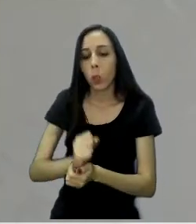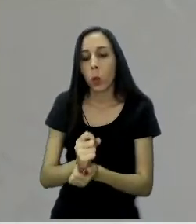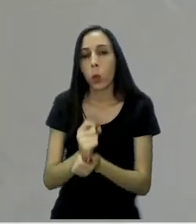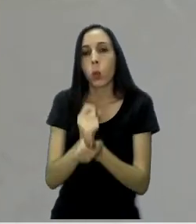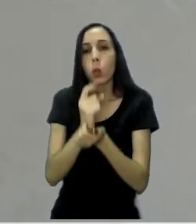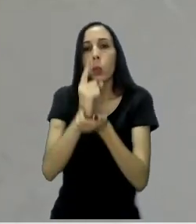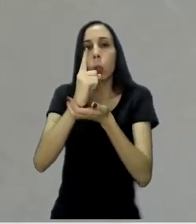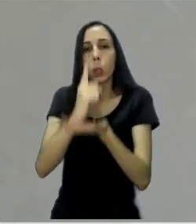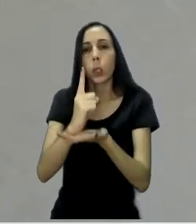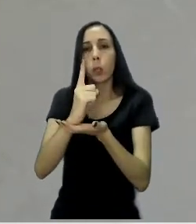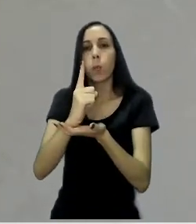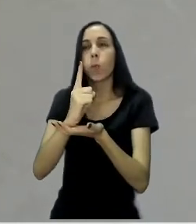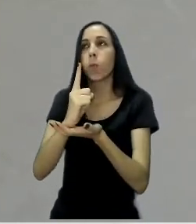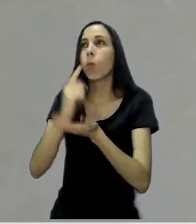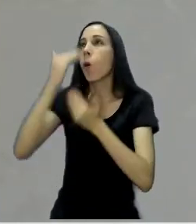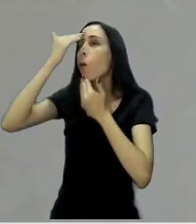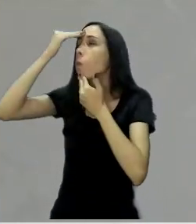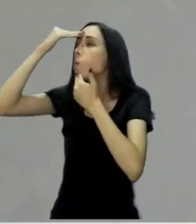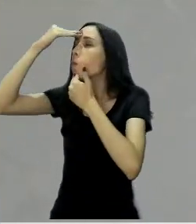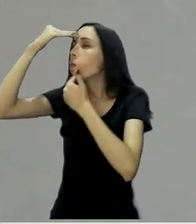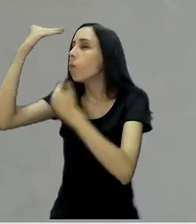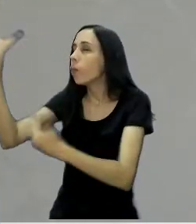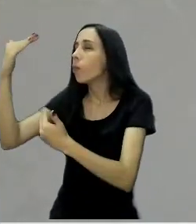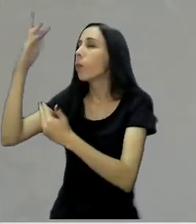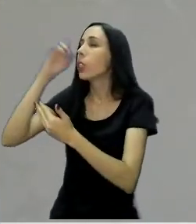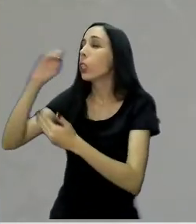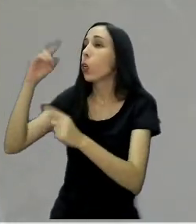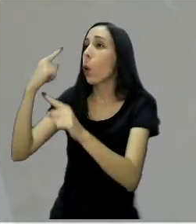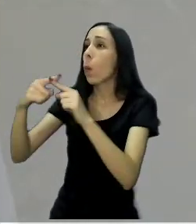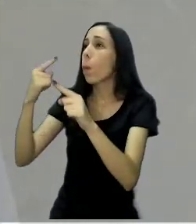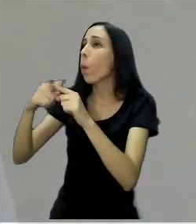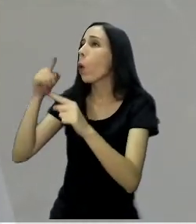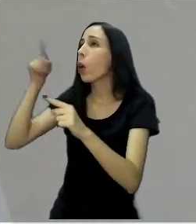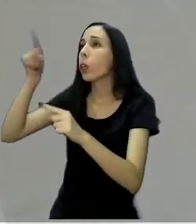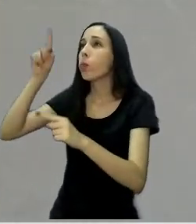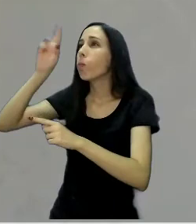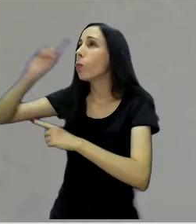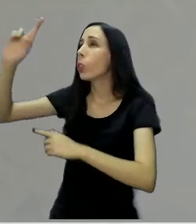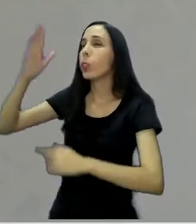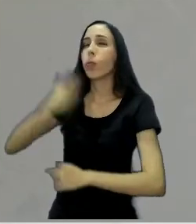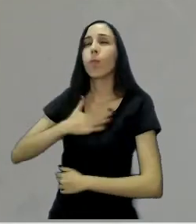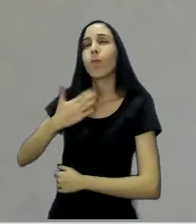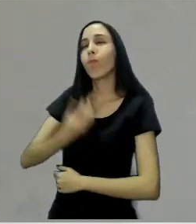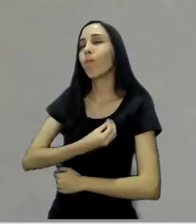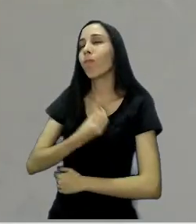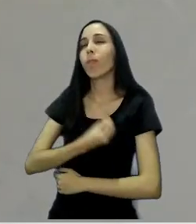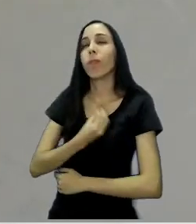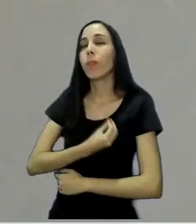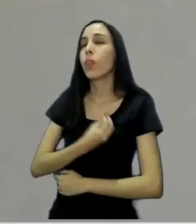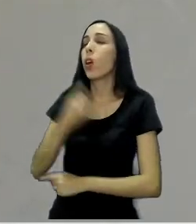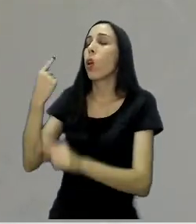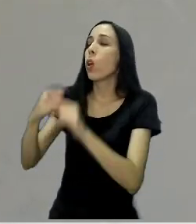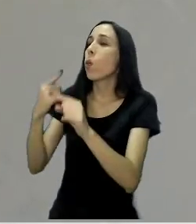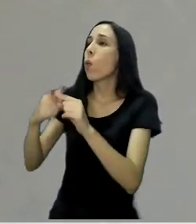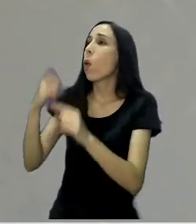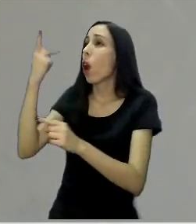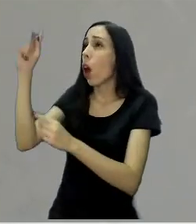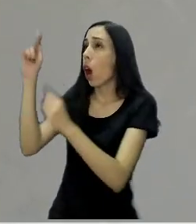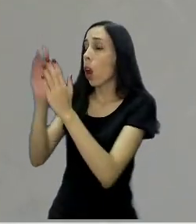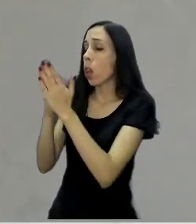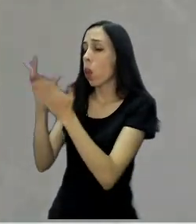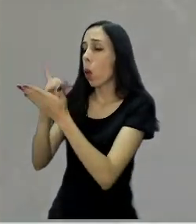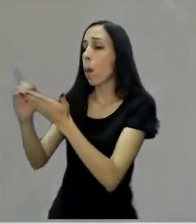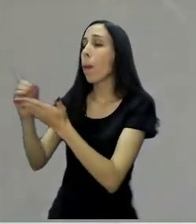a cabeça. Obrigada, Senhor. Nós te louvamos e te bendizemos, porque Tu és o Senhor da nossa